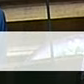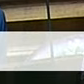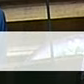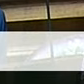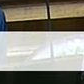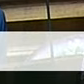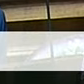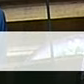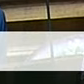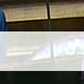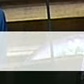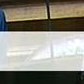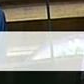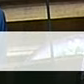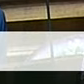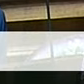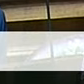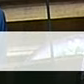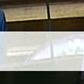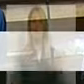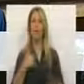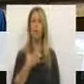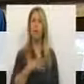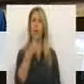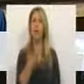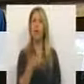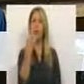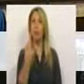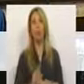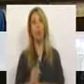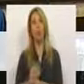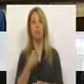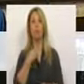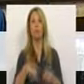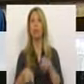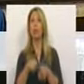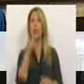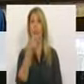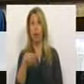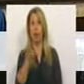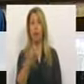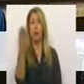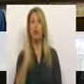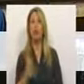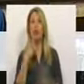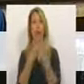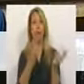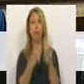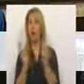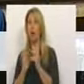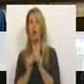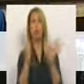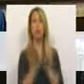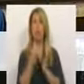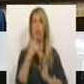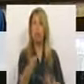ainda de deixar uma palavra ao Partido Socialista. Já foi dito por todas as bancadas, sem exceção, que aquilo que o